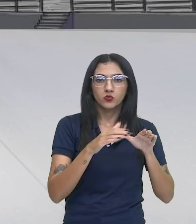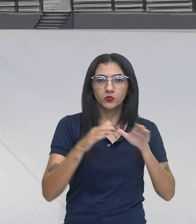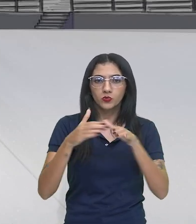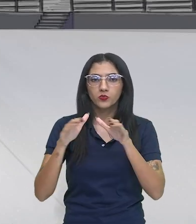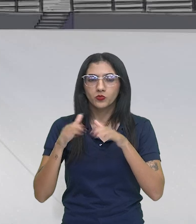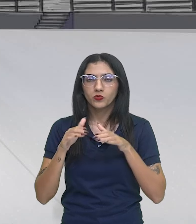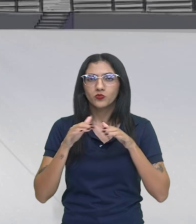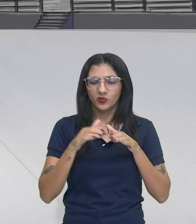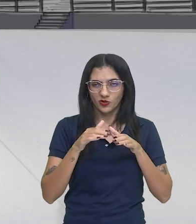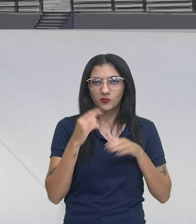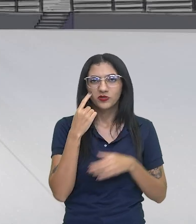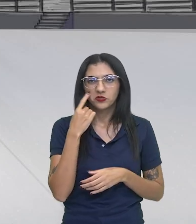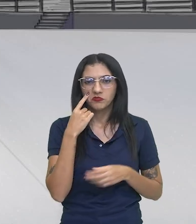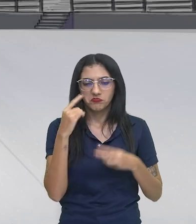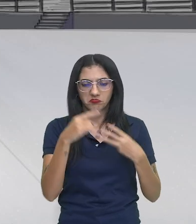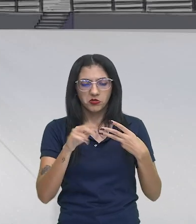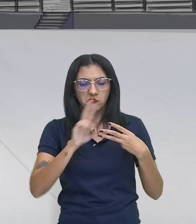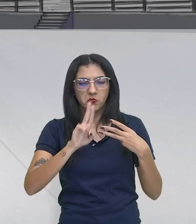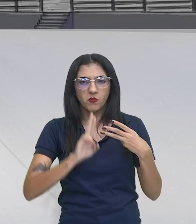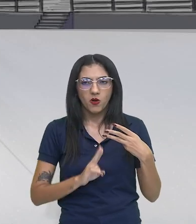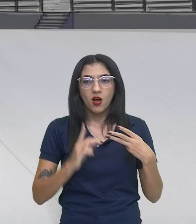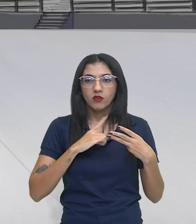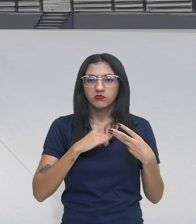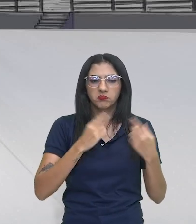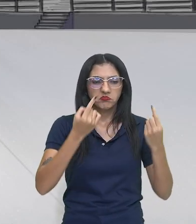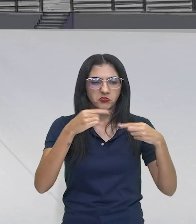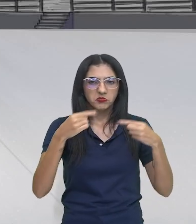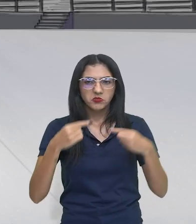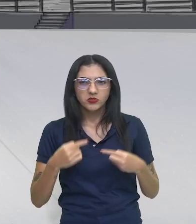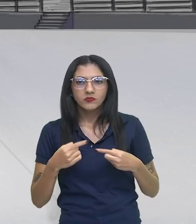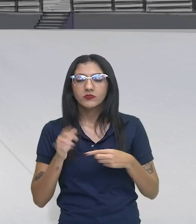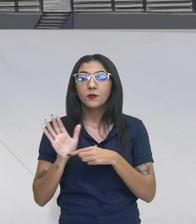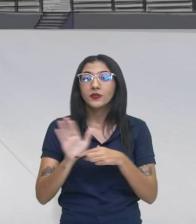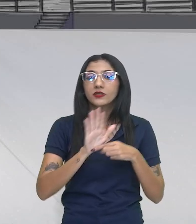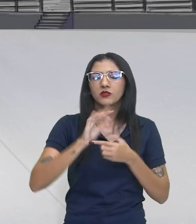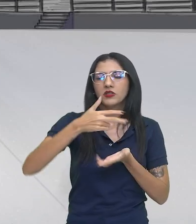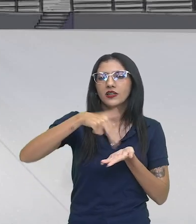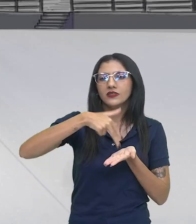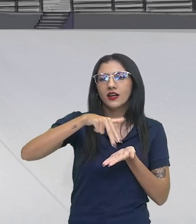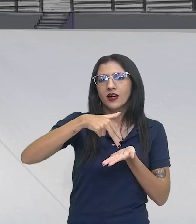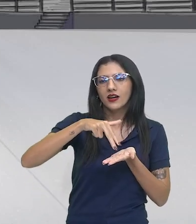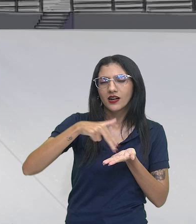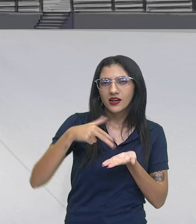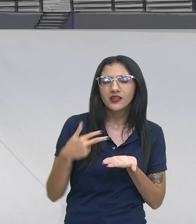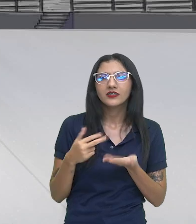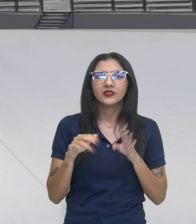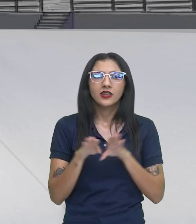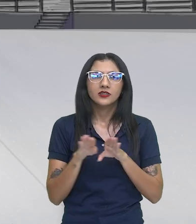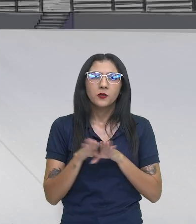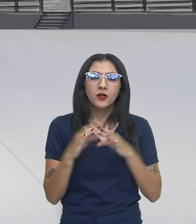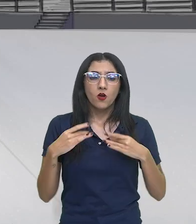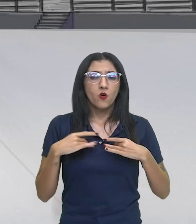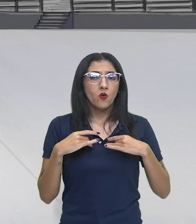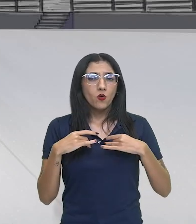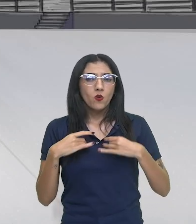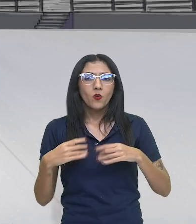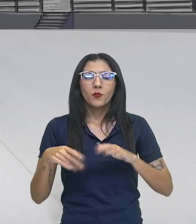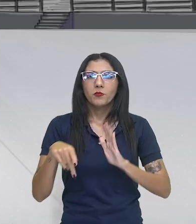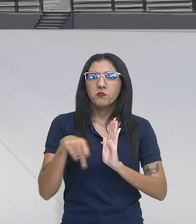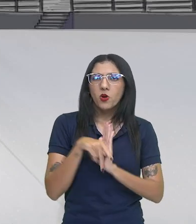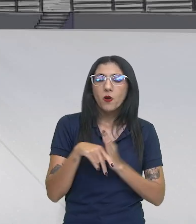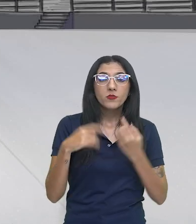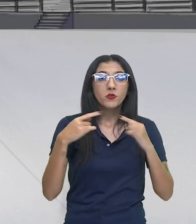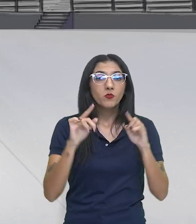citei para vocês aqui, que vão competir entre si, apresentando ali as suas coreografias, né, as suas vestimentas, as